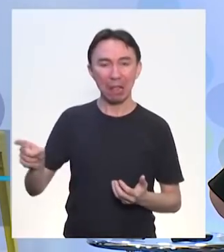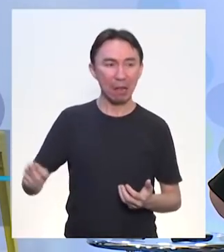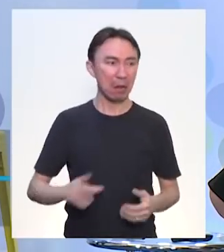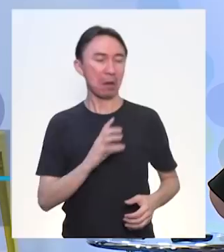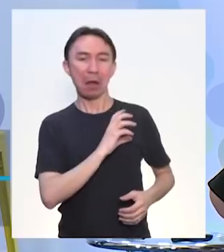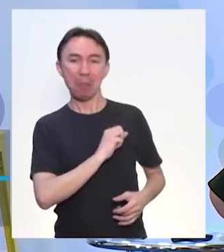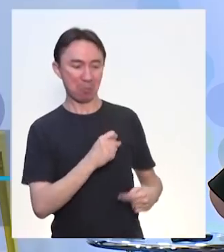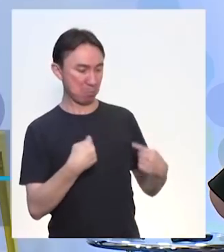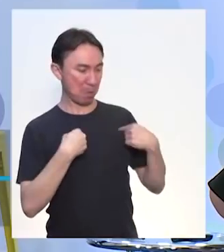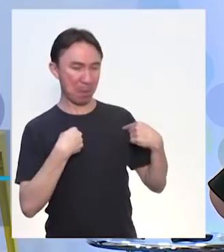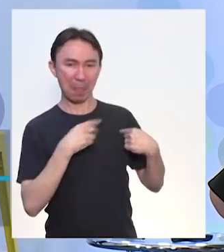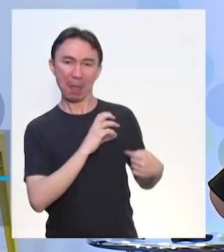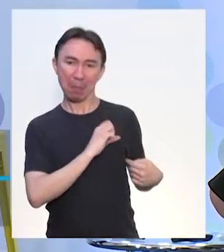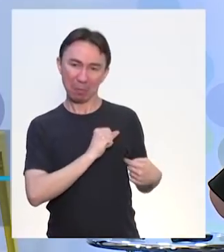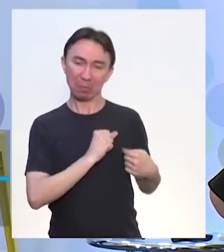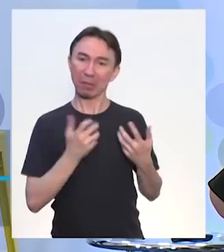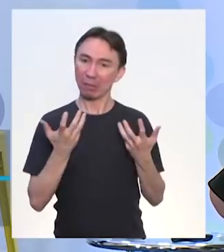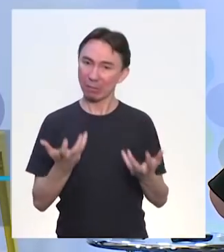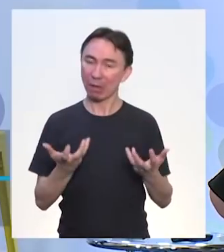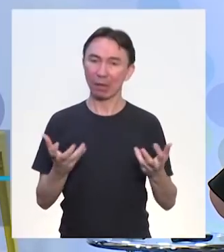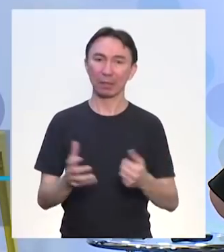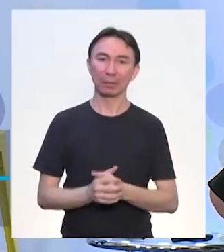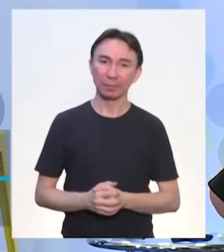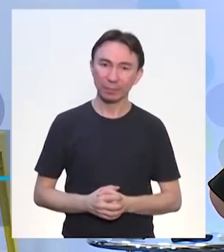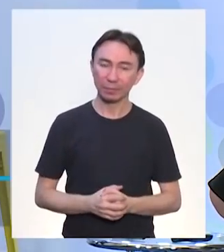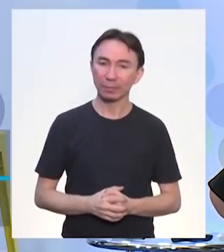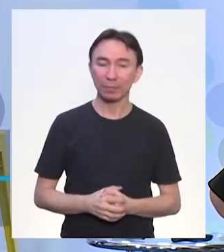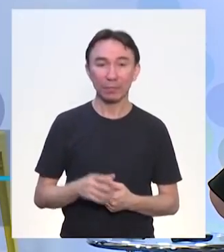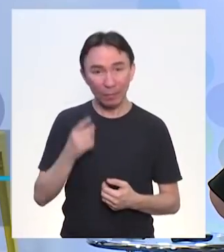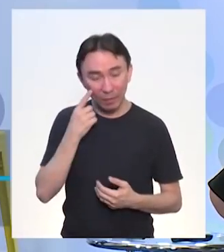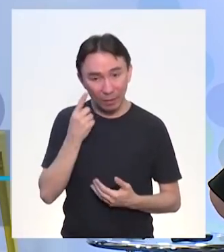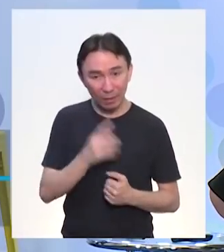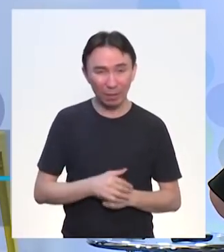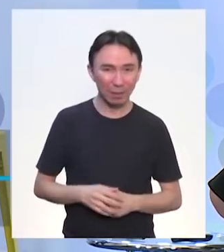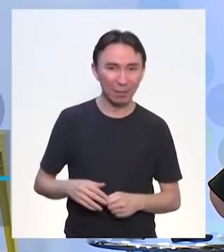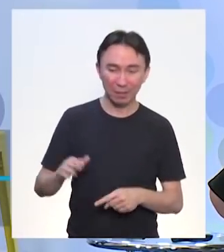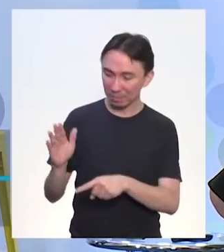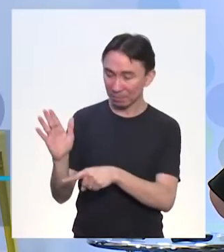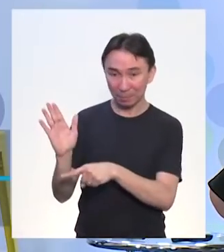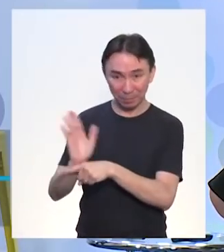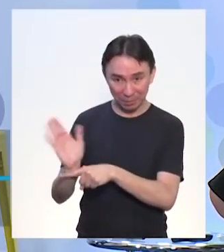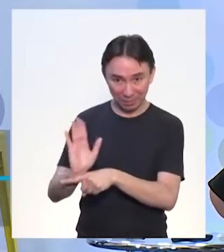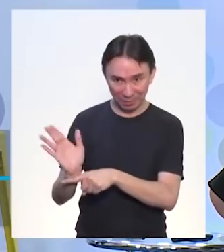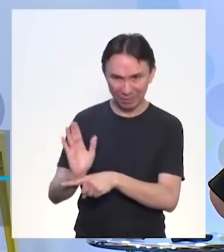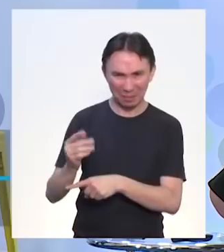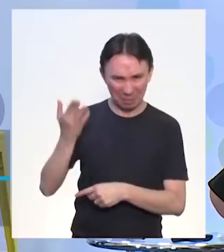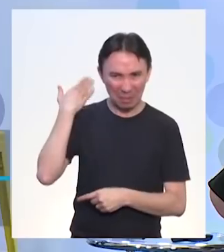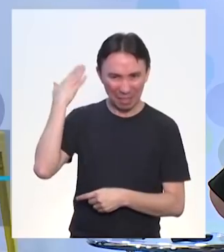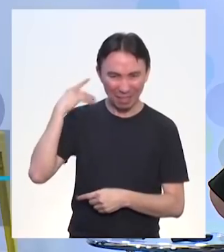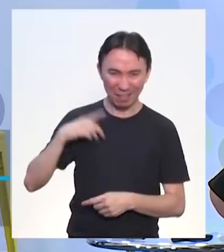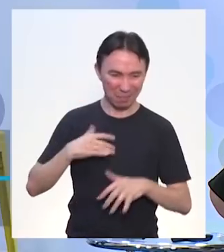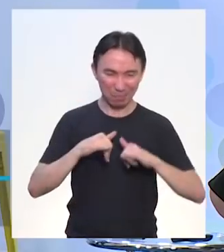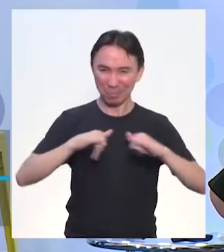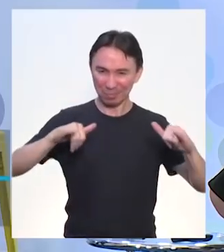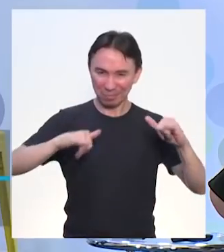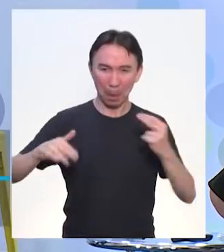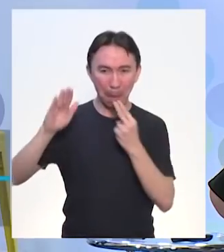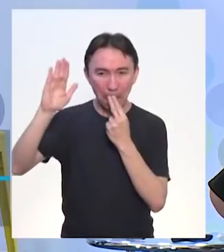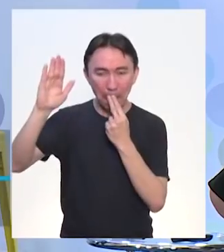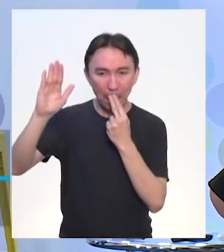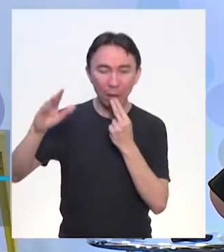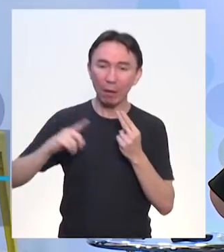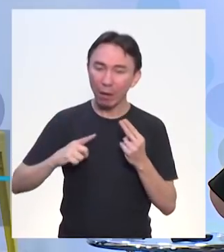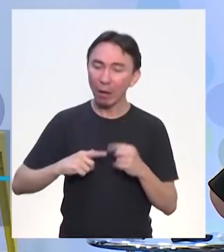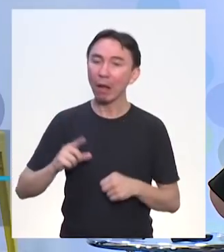da propaganda nazista da época se chamava O Triunfo da Vontade, né? De forma que isso tem